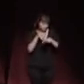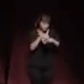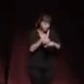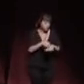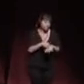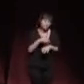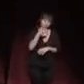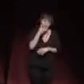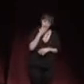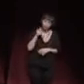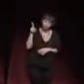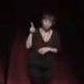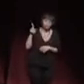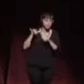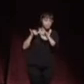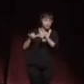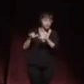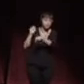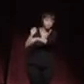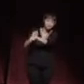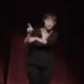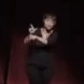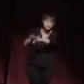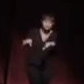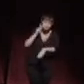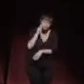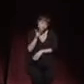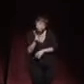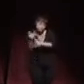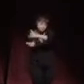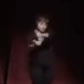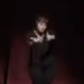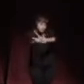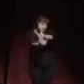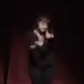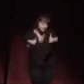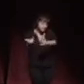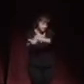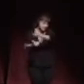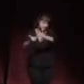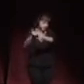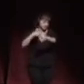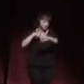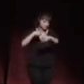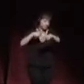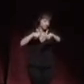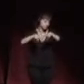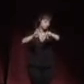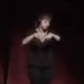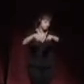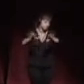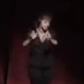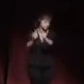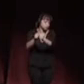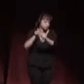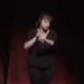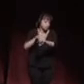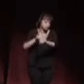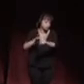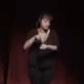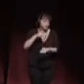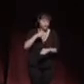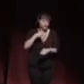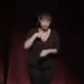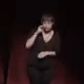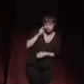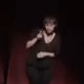supermercado está parado ali vendo as crianças que estão brincando no pátio com a educadora, não sei o que ele faz. Eu saio e vejo